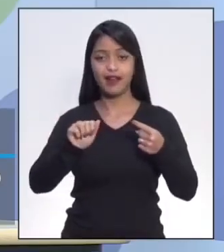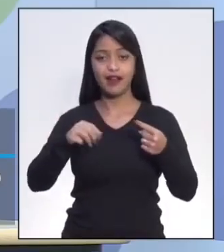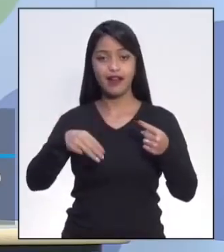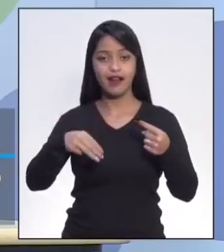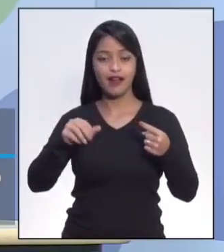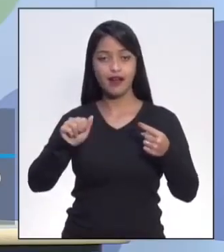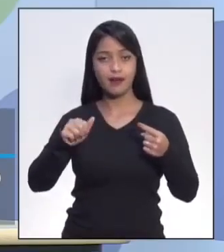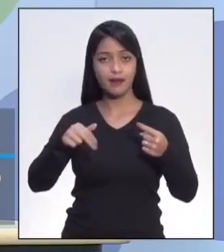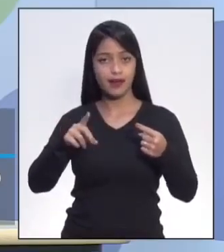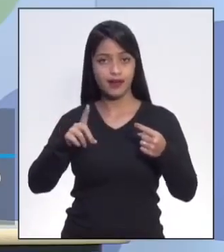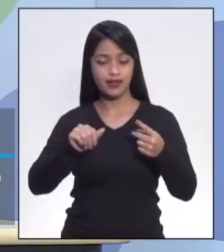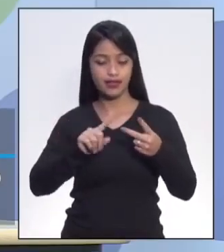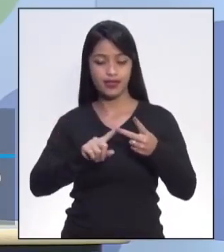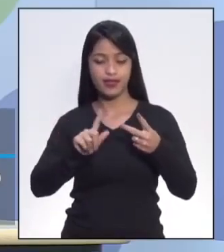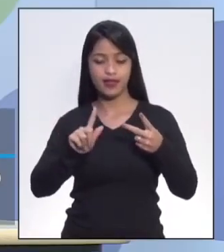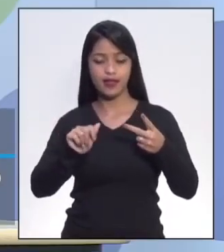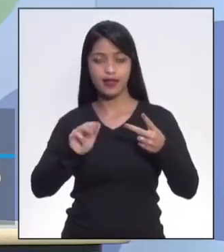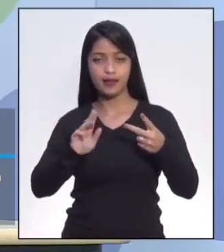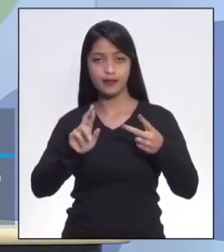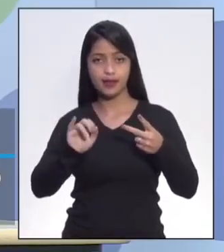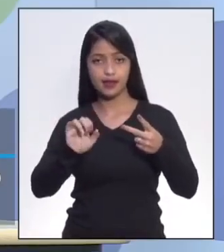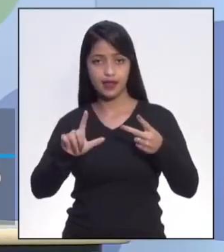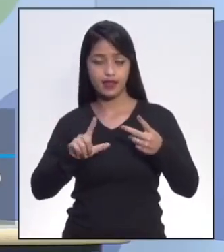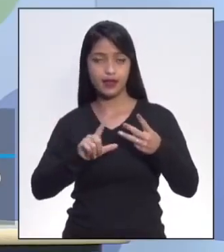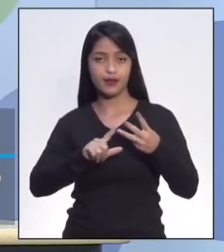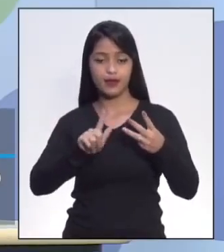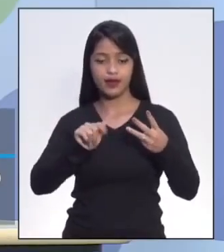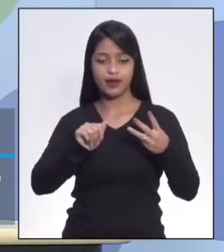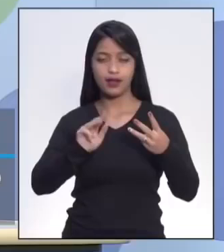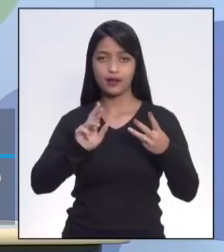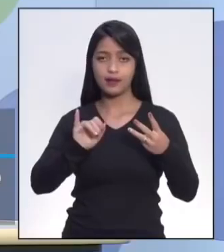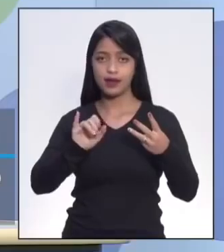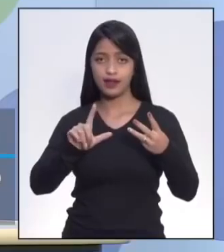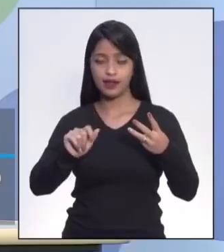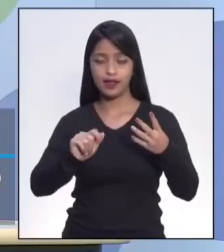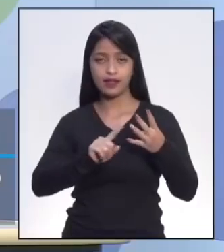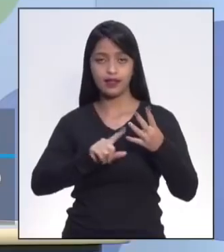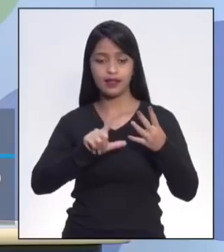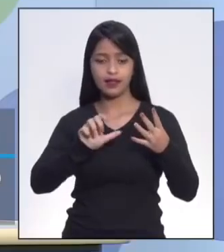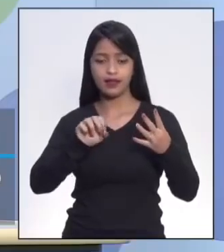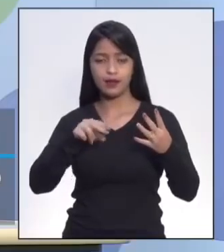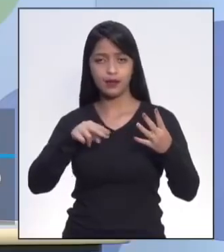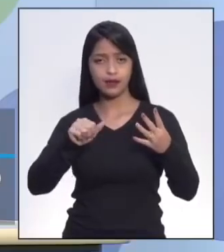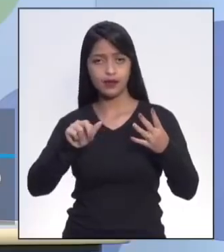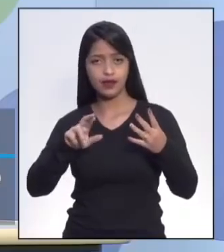o Gabriel, a Gabriela, o Leonardo, Kaique, o Alain, Mirelle,